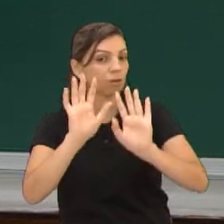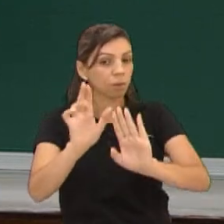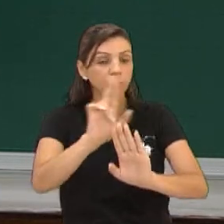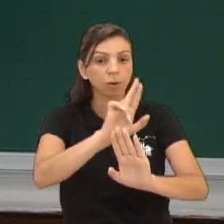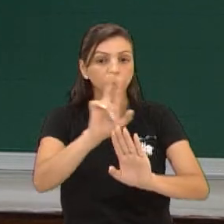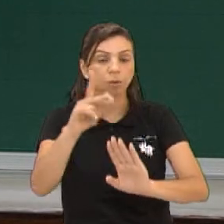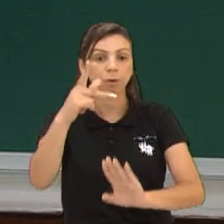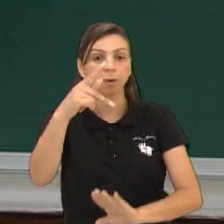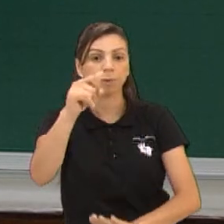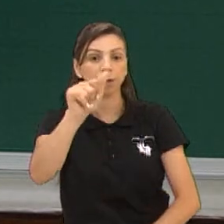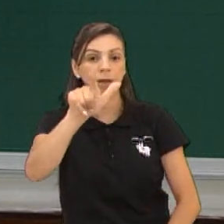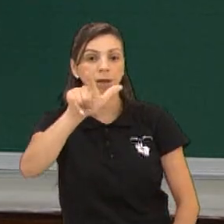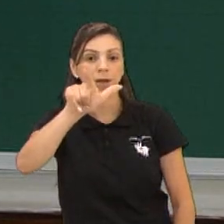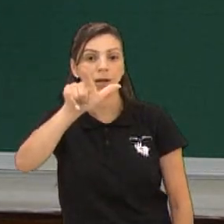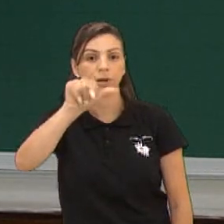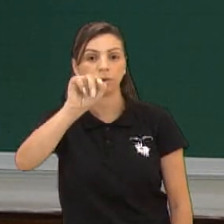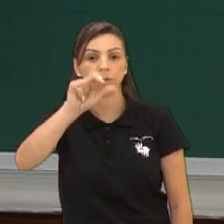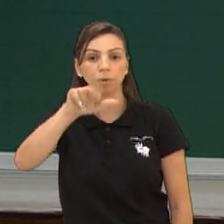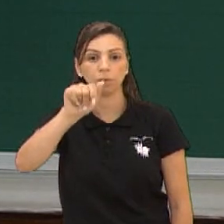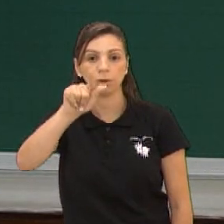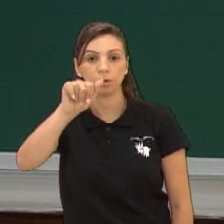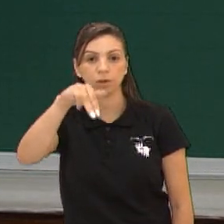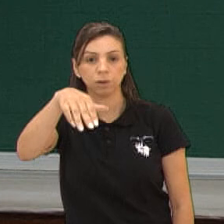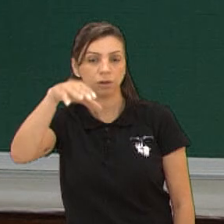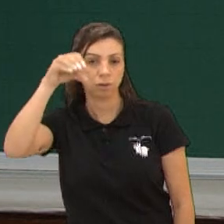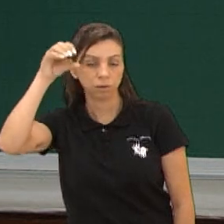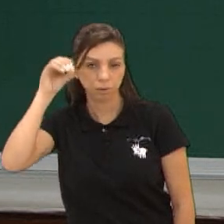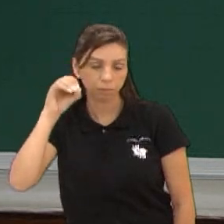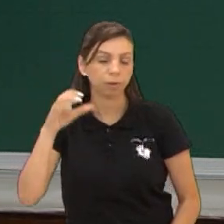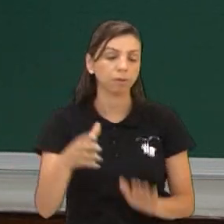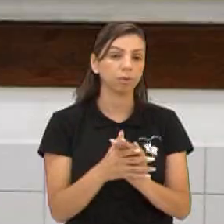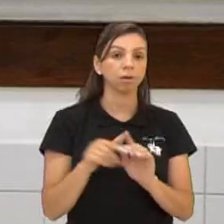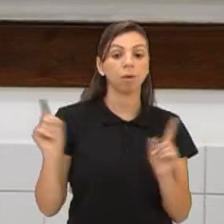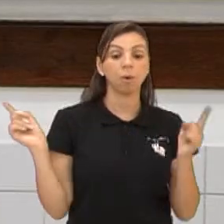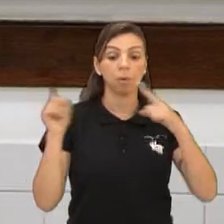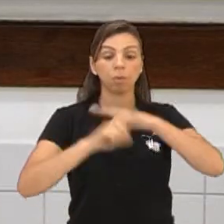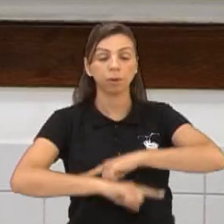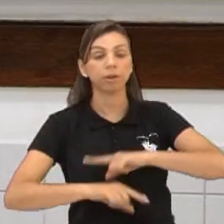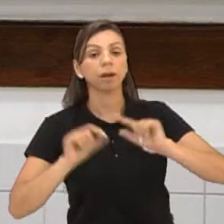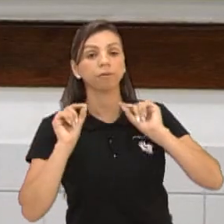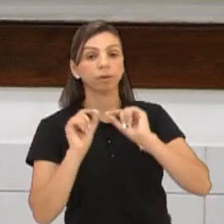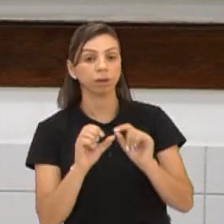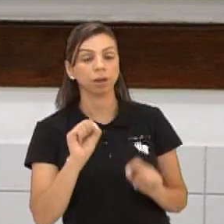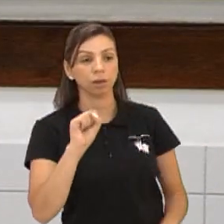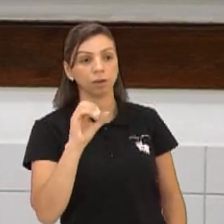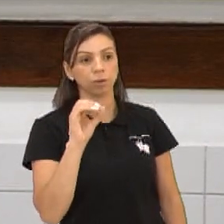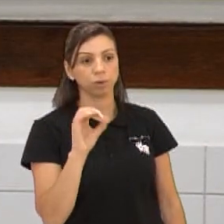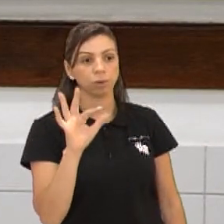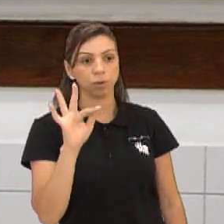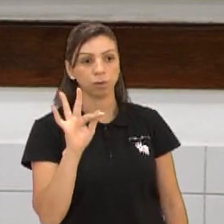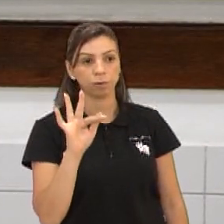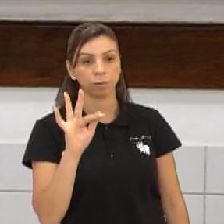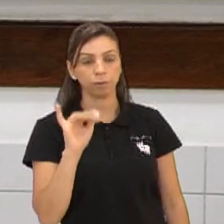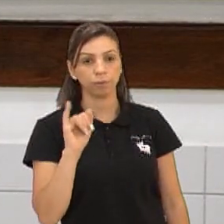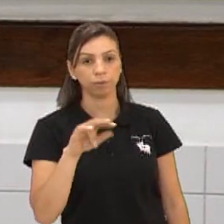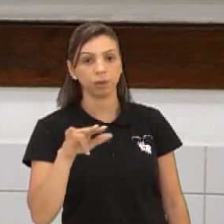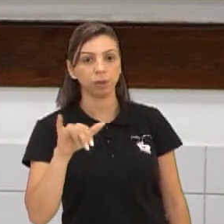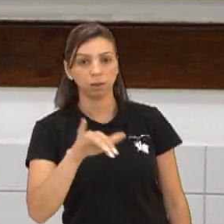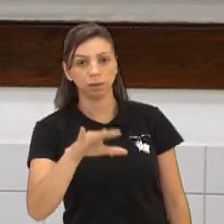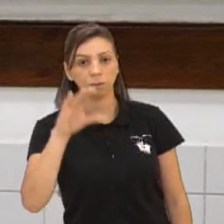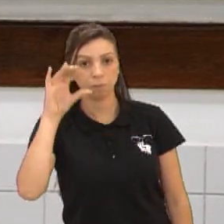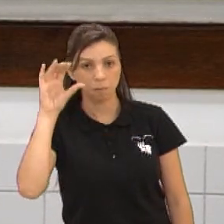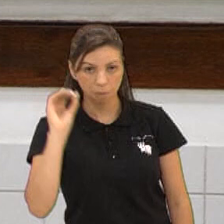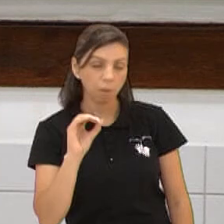é chamado de paralelismo ao contrário disso nós temos o sofisma e são argumentações em válidas e